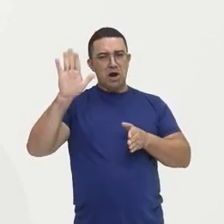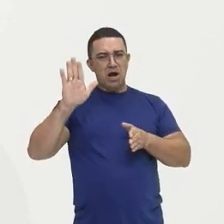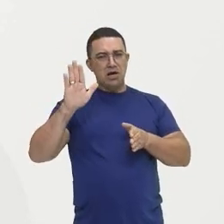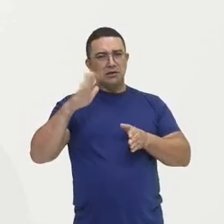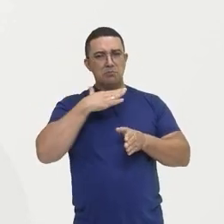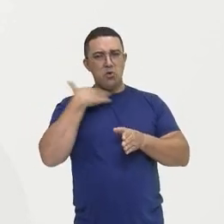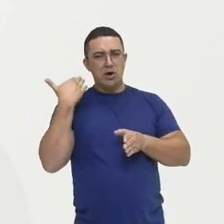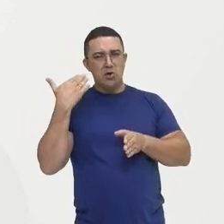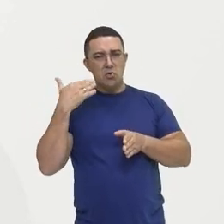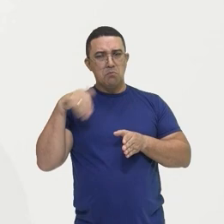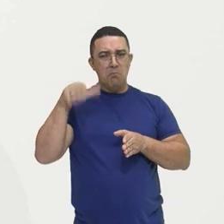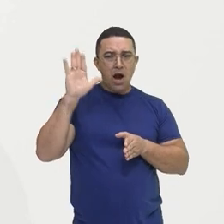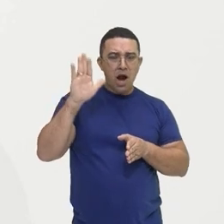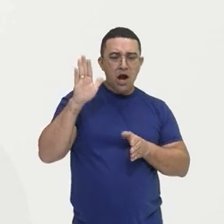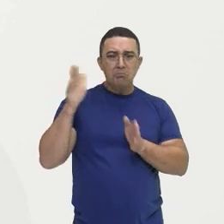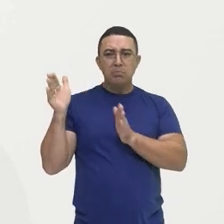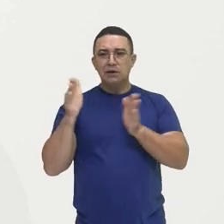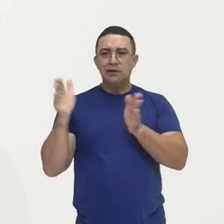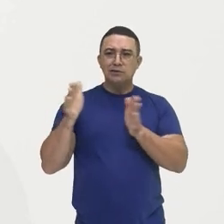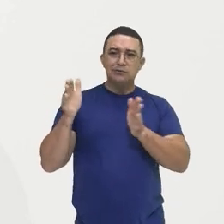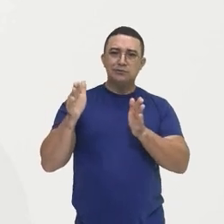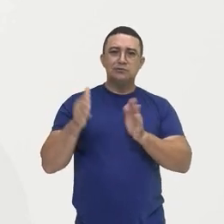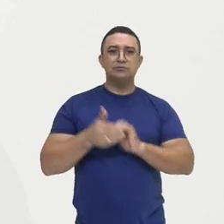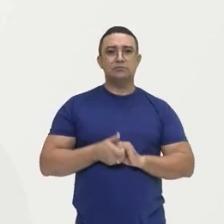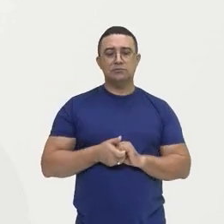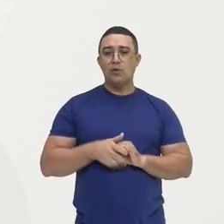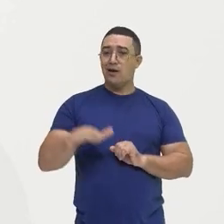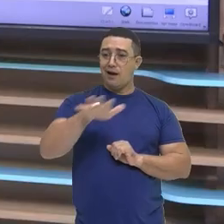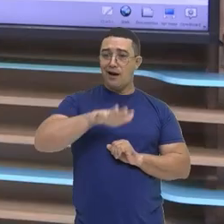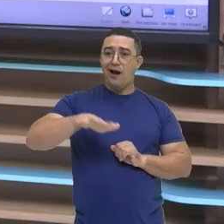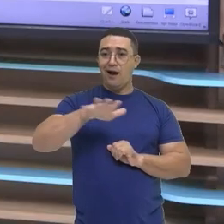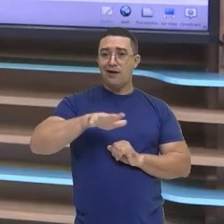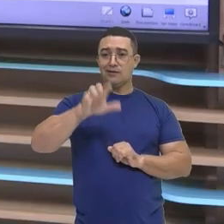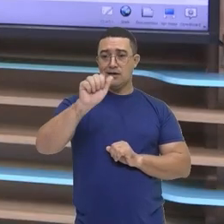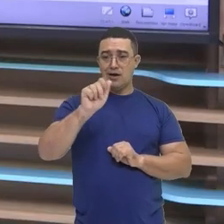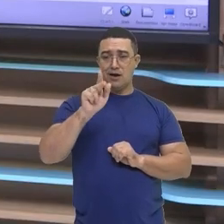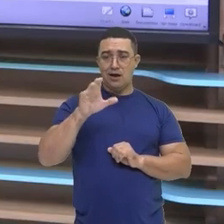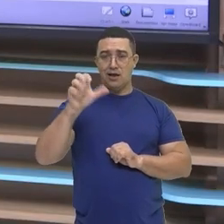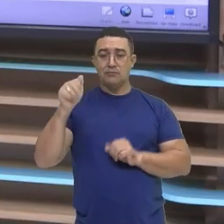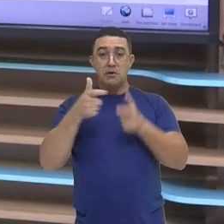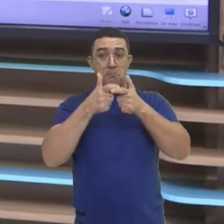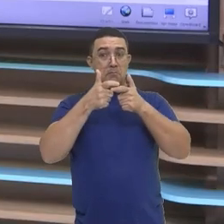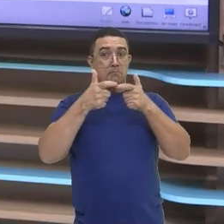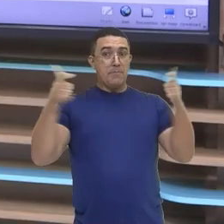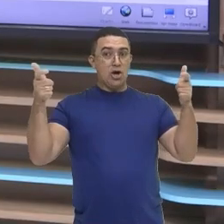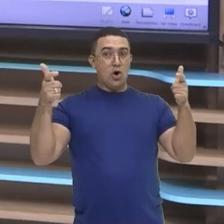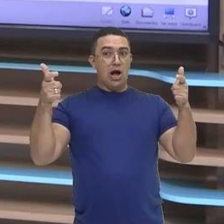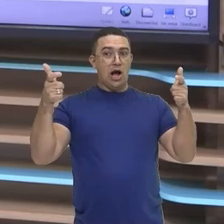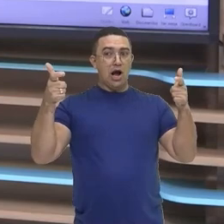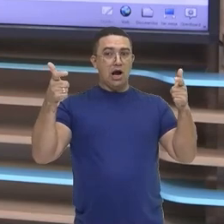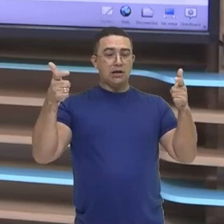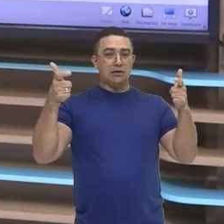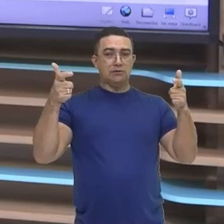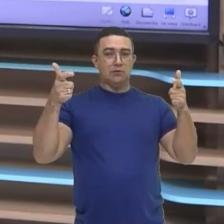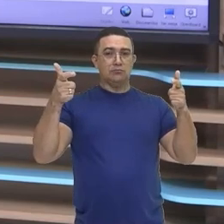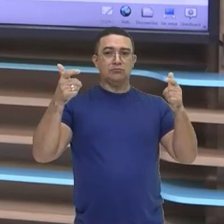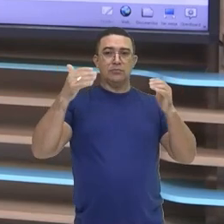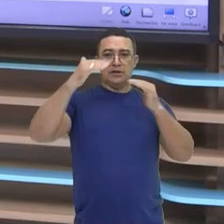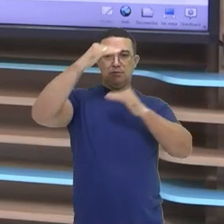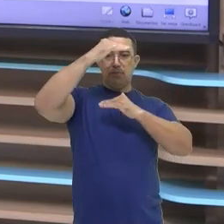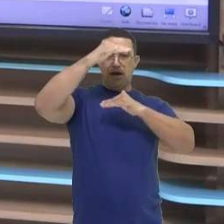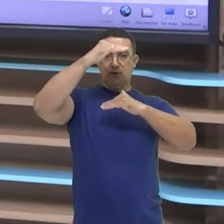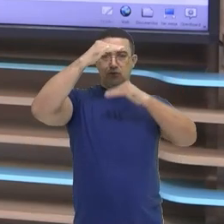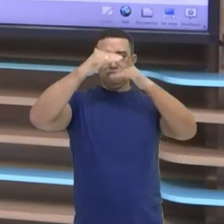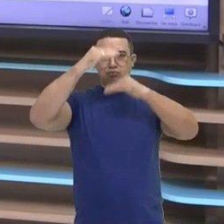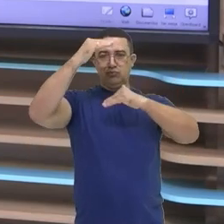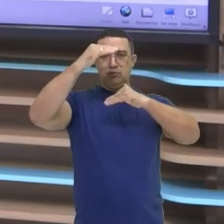mais pessoas durante um determinado período. Então, essa área, quanto maior for essa área entre um espaço ou outro, então